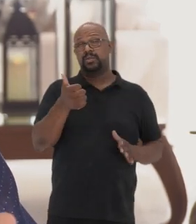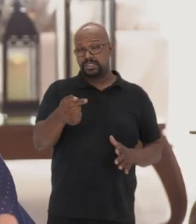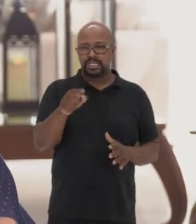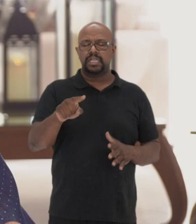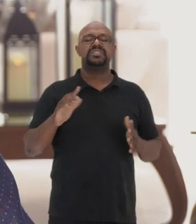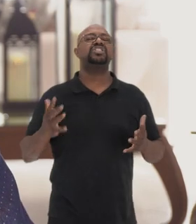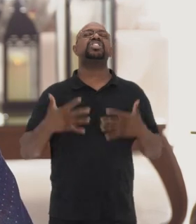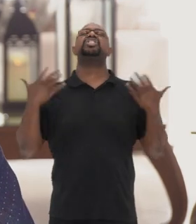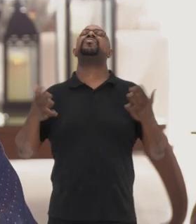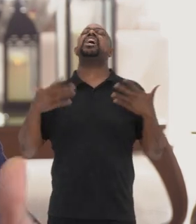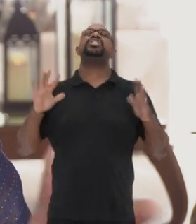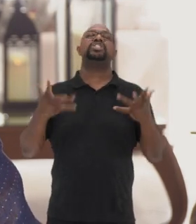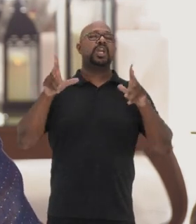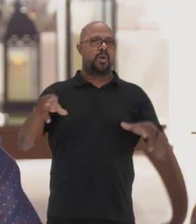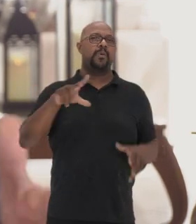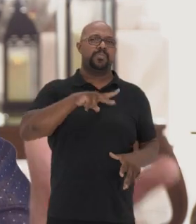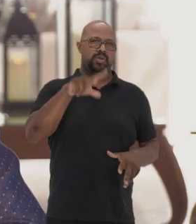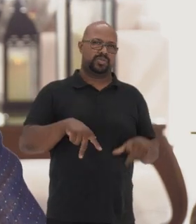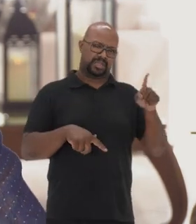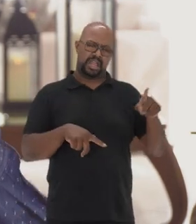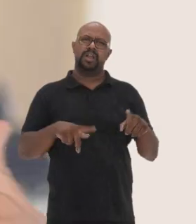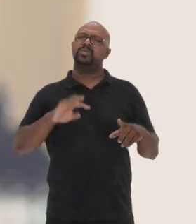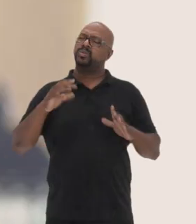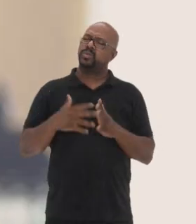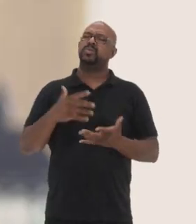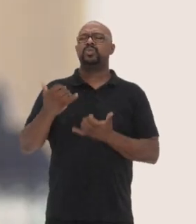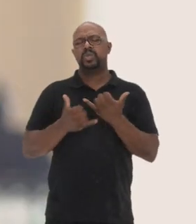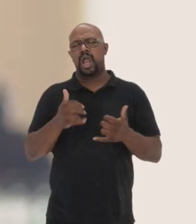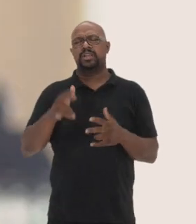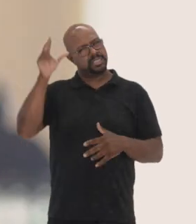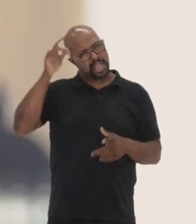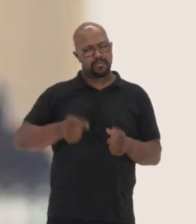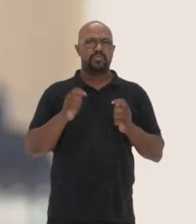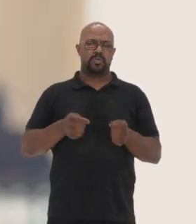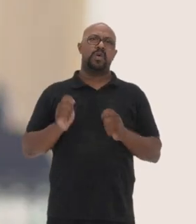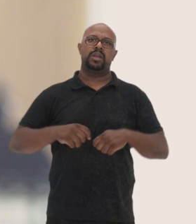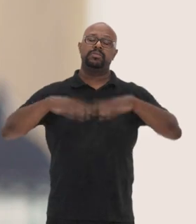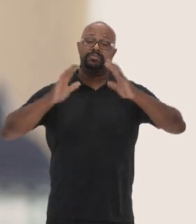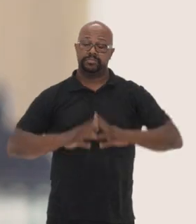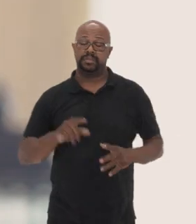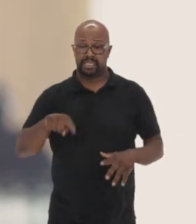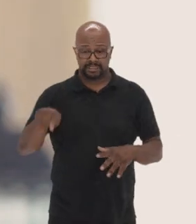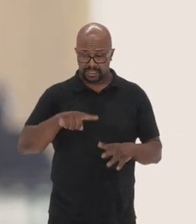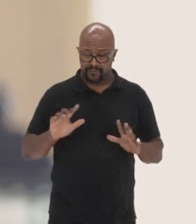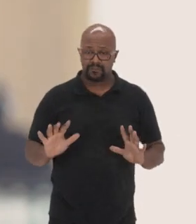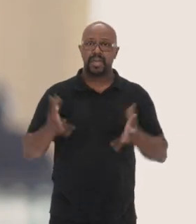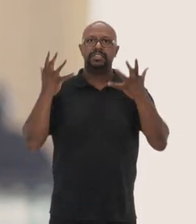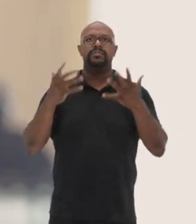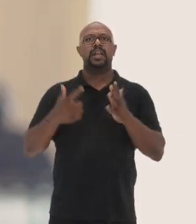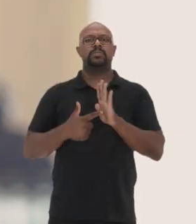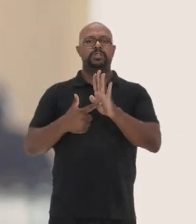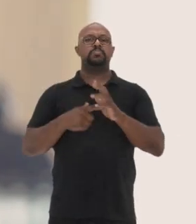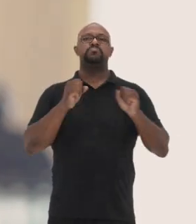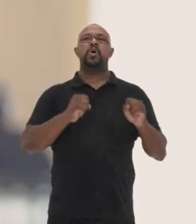no mesmo modelo português concorrida de todos jogos de cavalaria essas festividades com demonstração